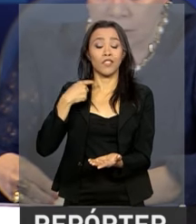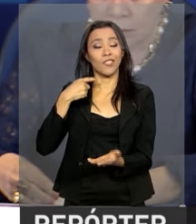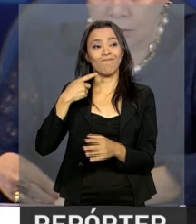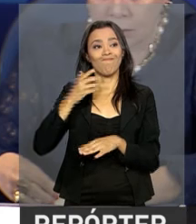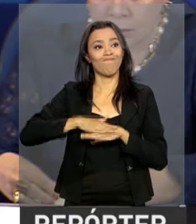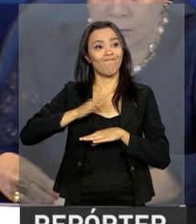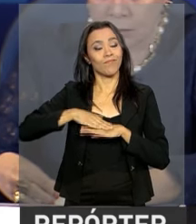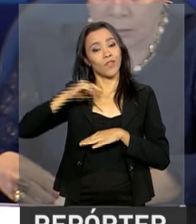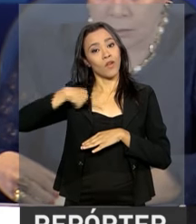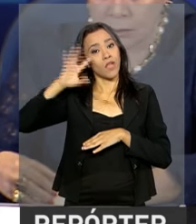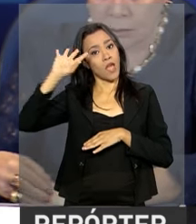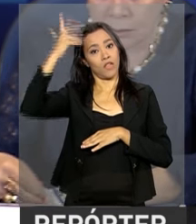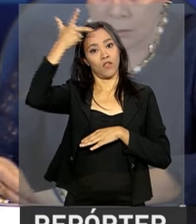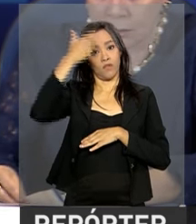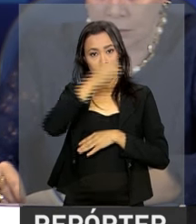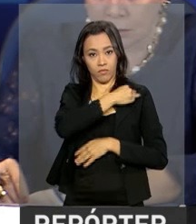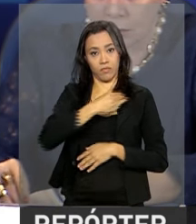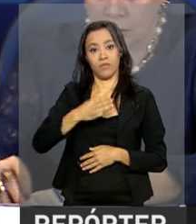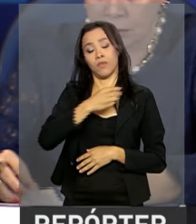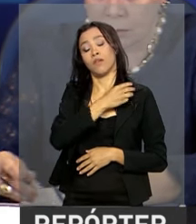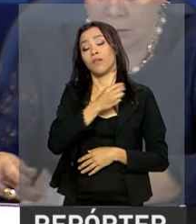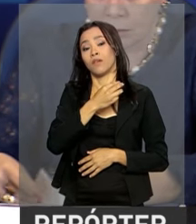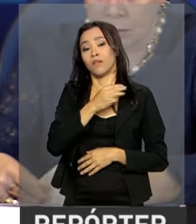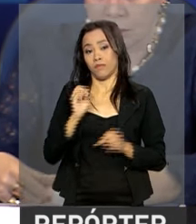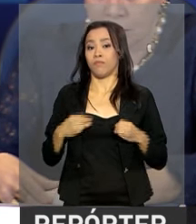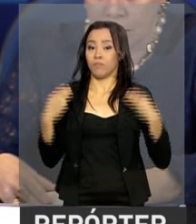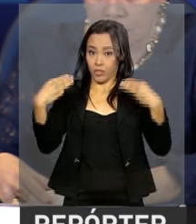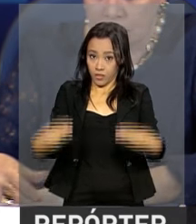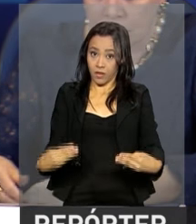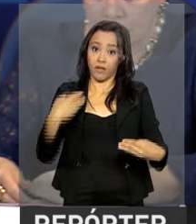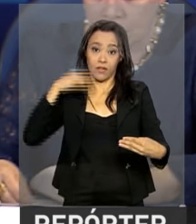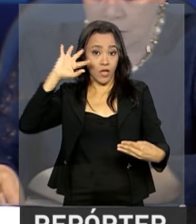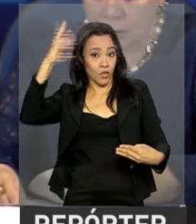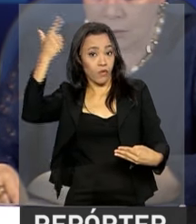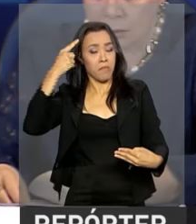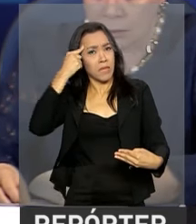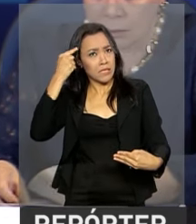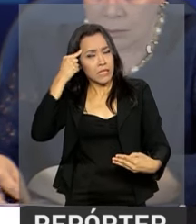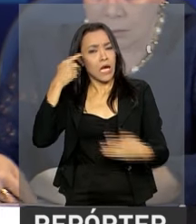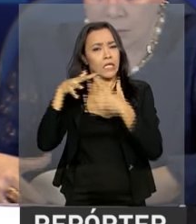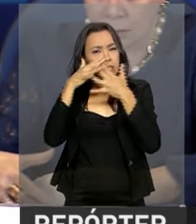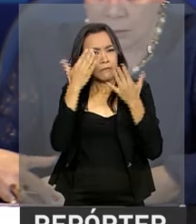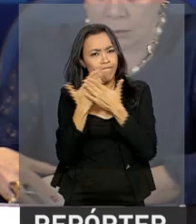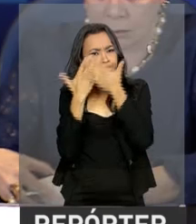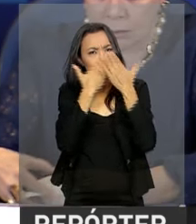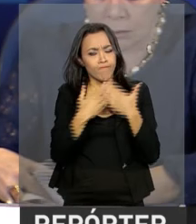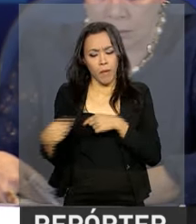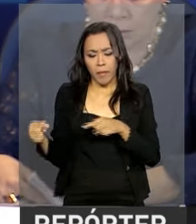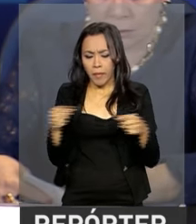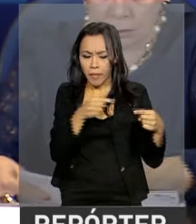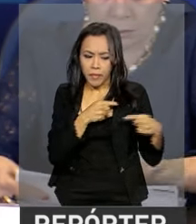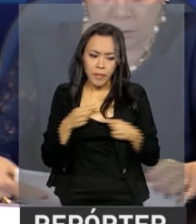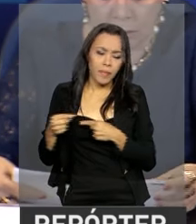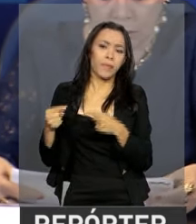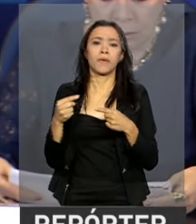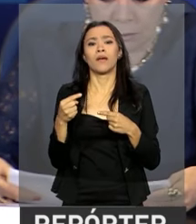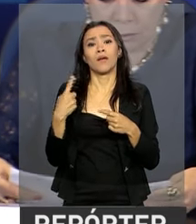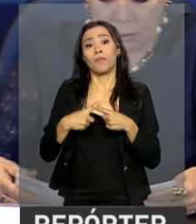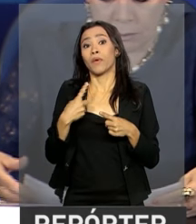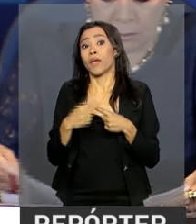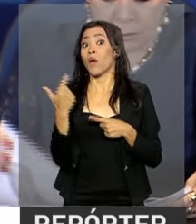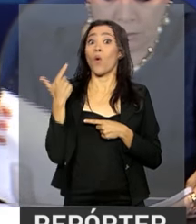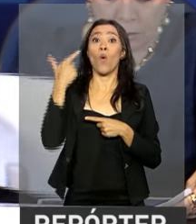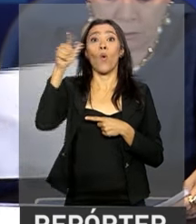mais segura adotada pelo Ministério da Educação. Foi bem pensada, foi refletida, foi debatida, porque qualquer